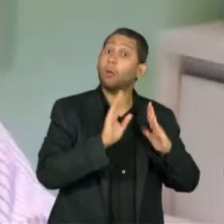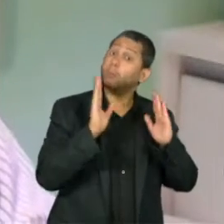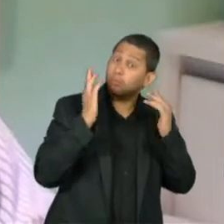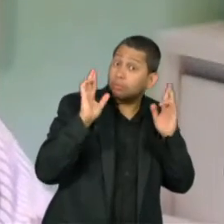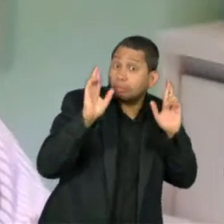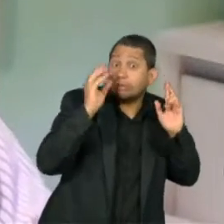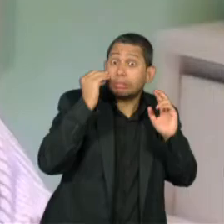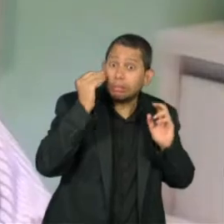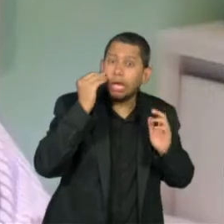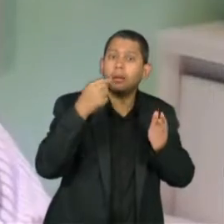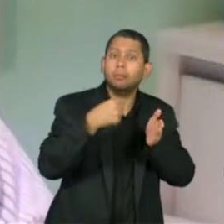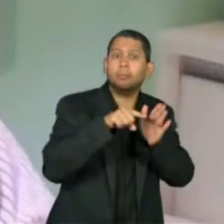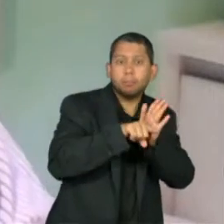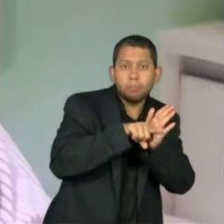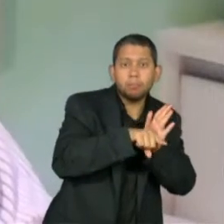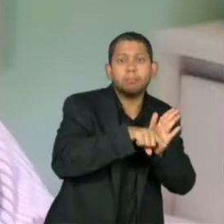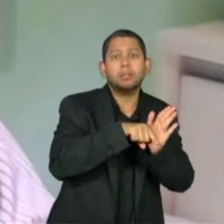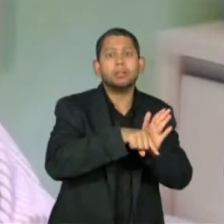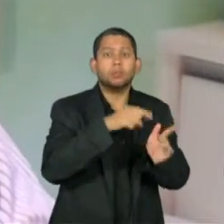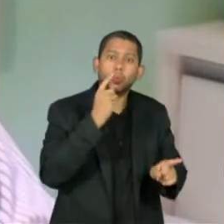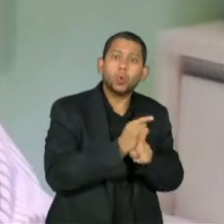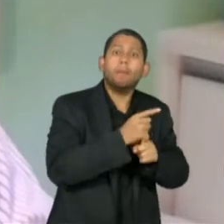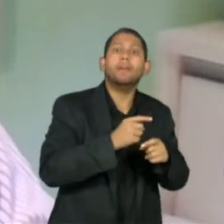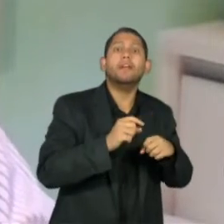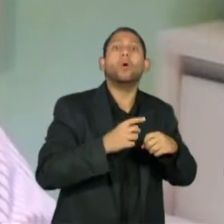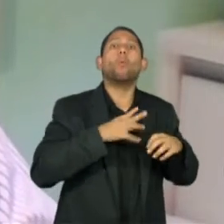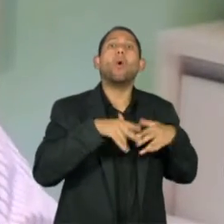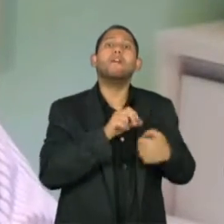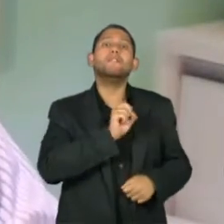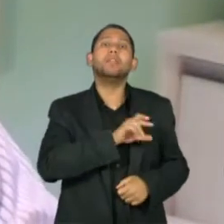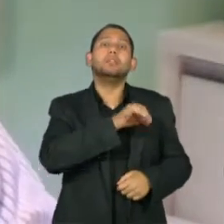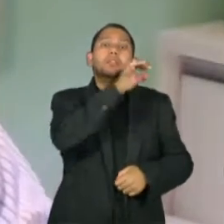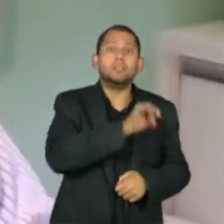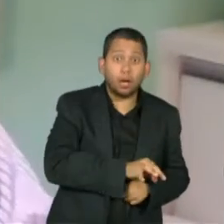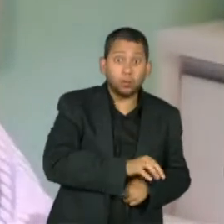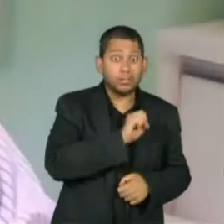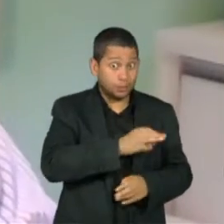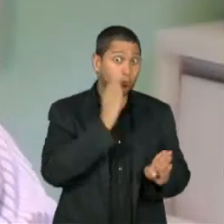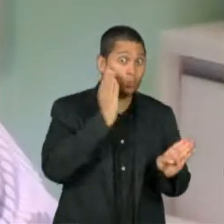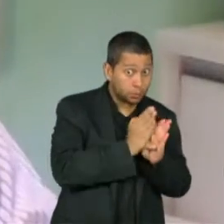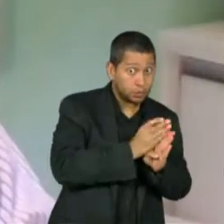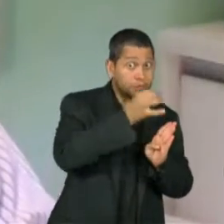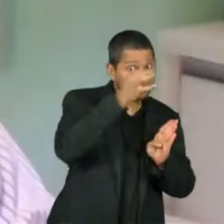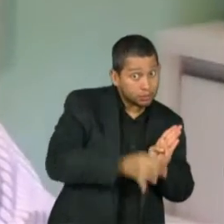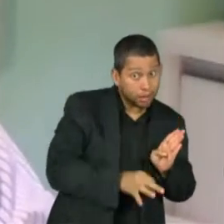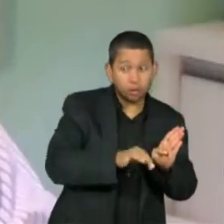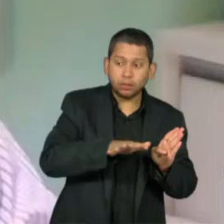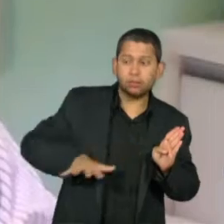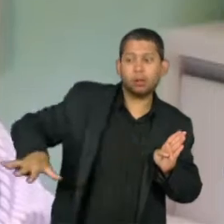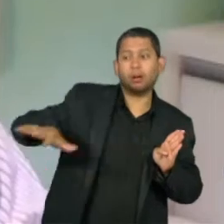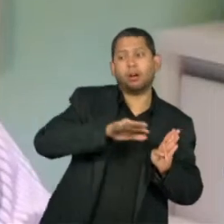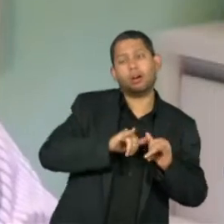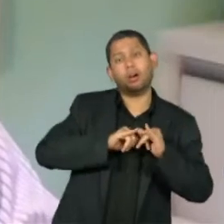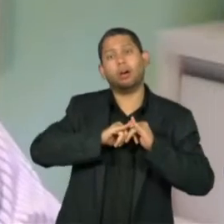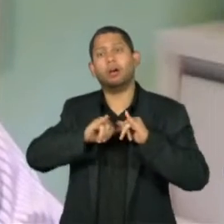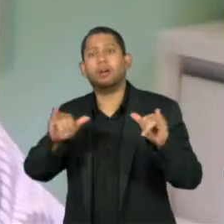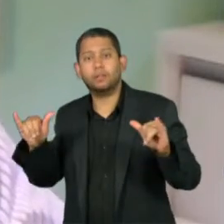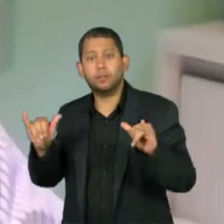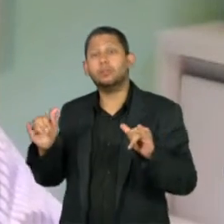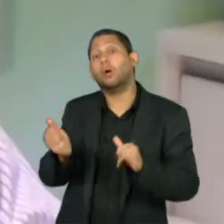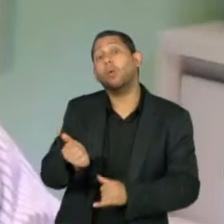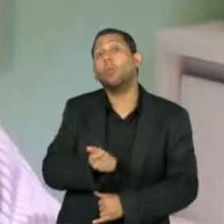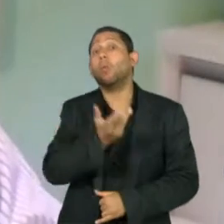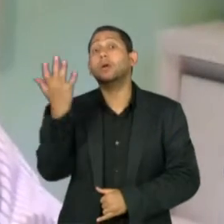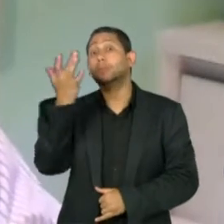envolvido, né? E aí, a partir do momento que existe a definição do vírus, deve-se indicar um número mais preciso aí